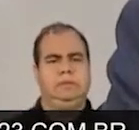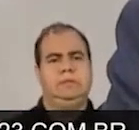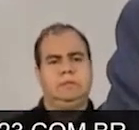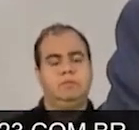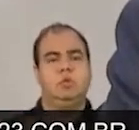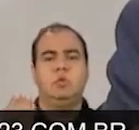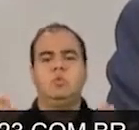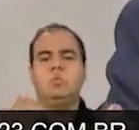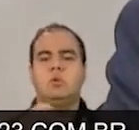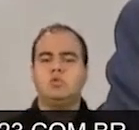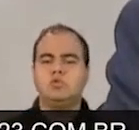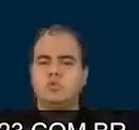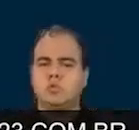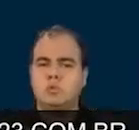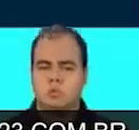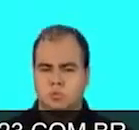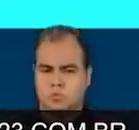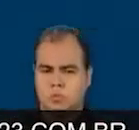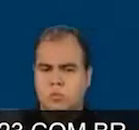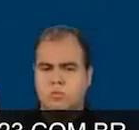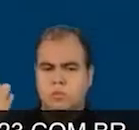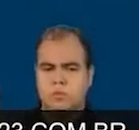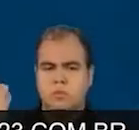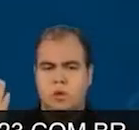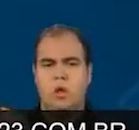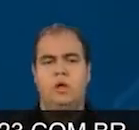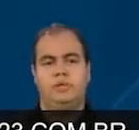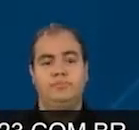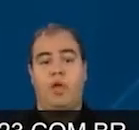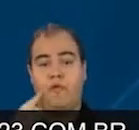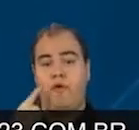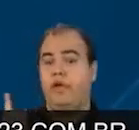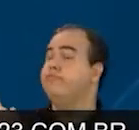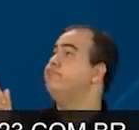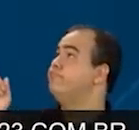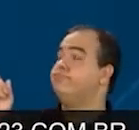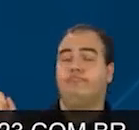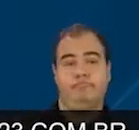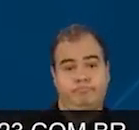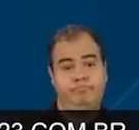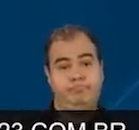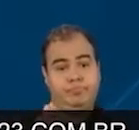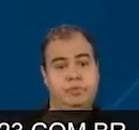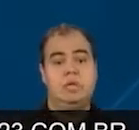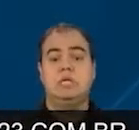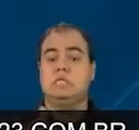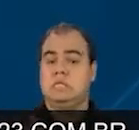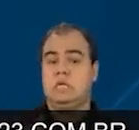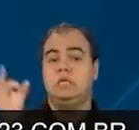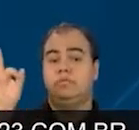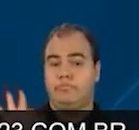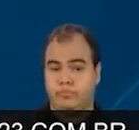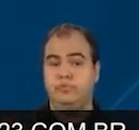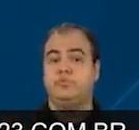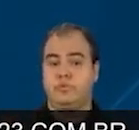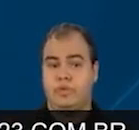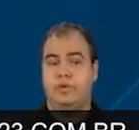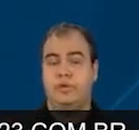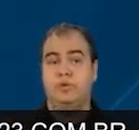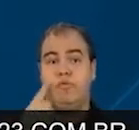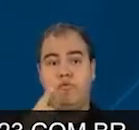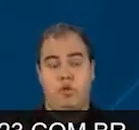com janeiro do ano passado. Os homicídios dolosos tiveram aumento de quase 6% no estado,